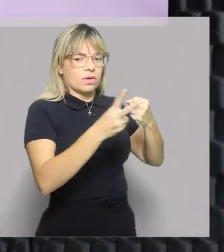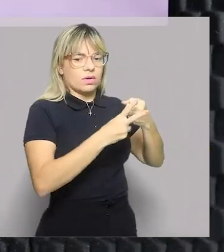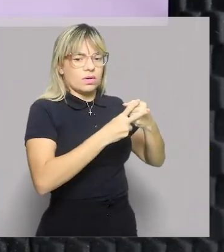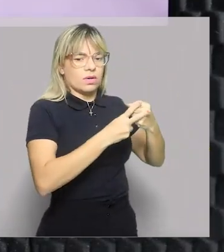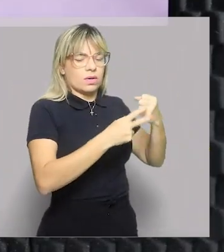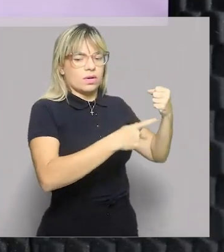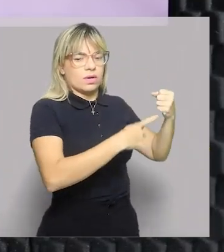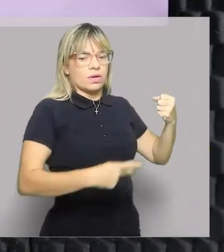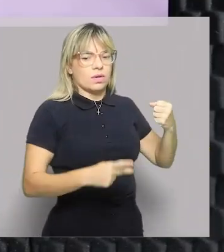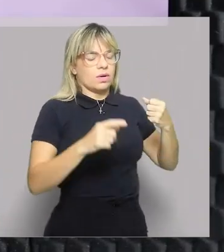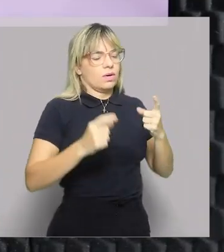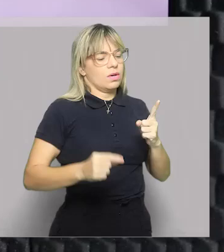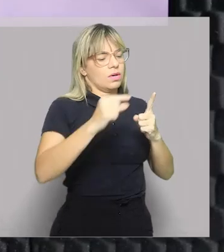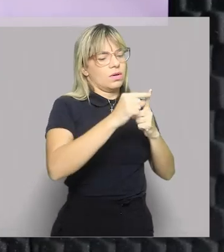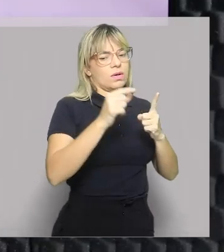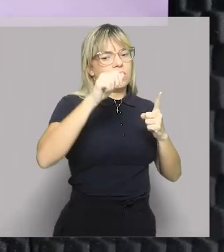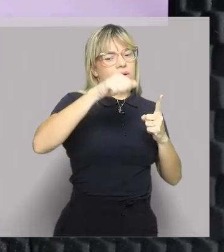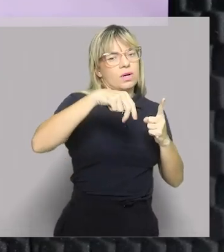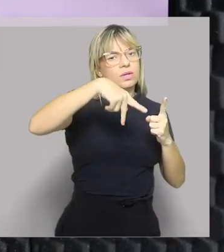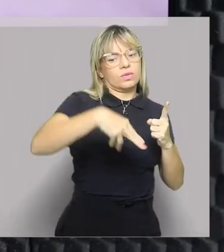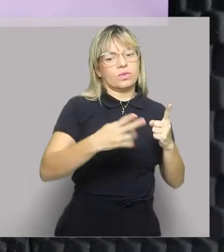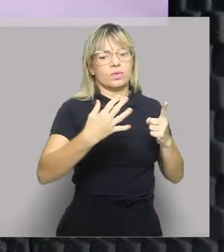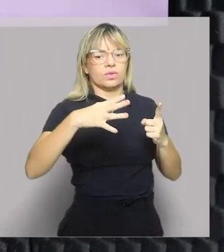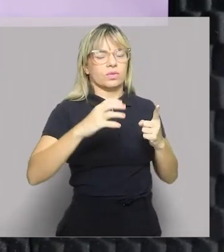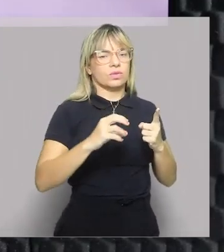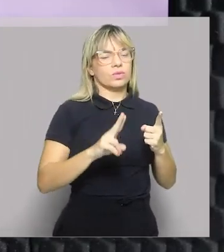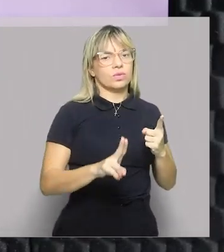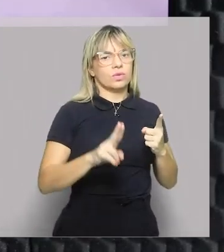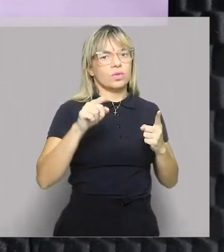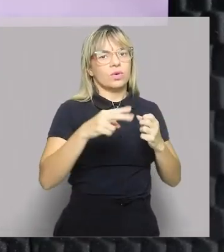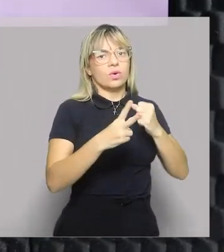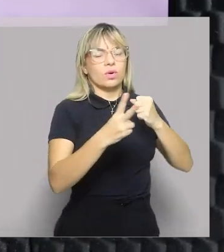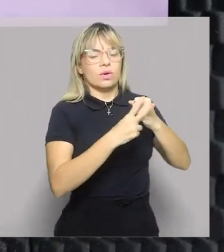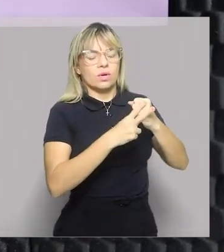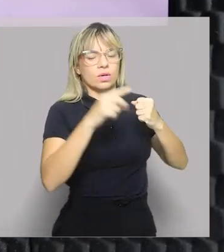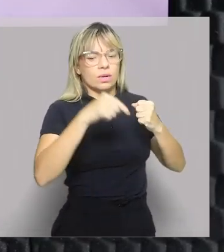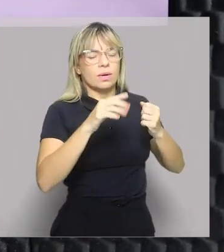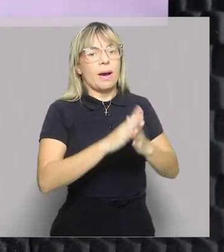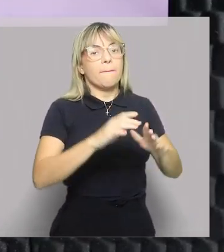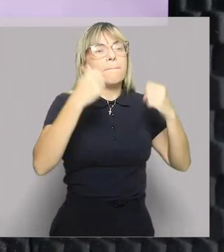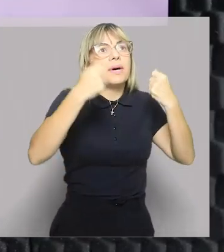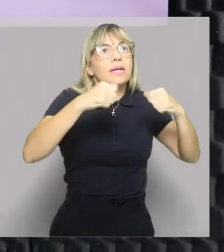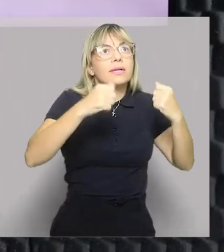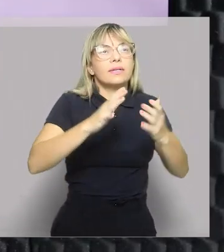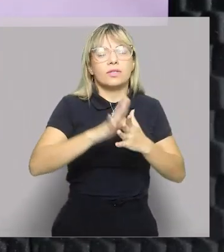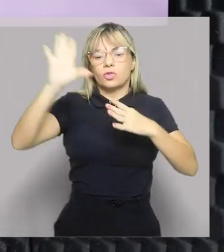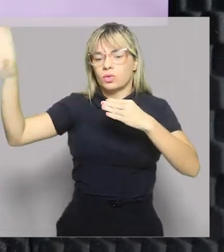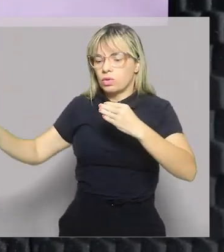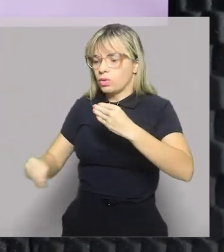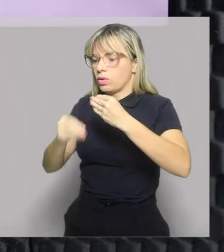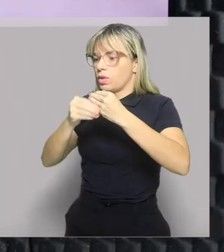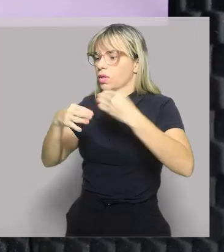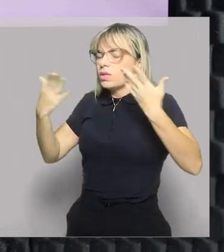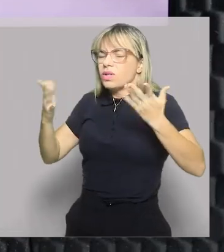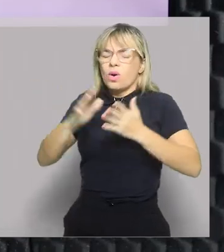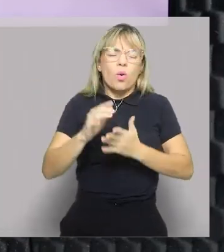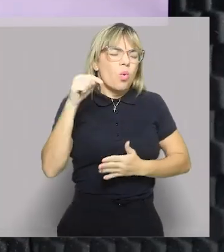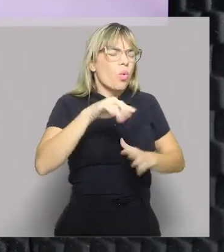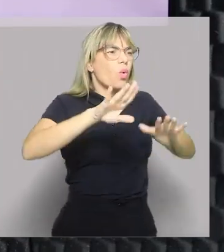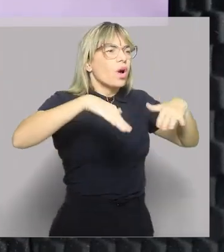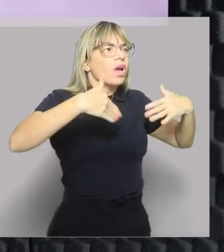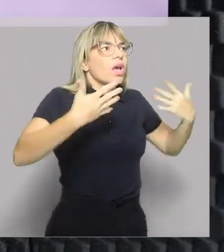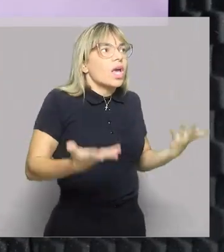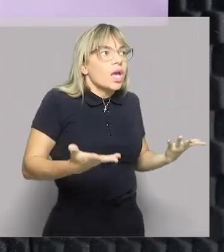anunciou, há uma necessidade, né, de um complemento. Anunciou o quê? Certo? Então, esses verbos